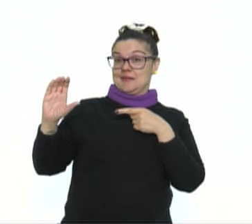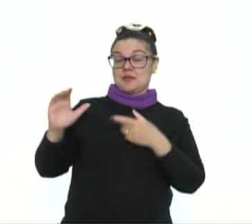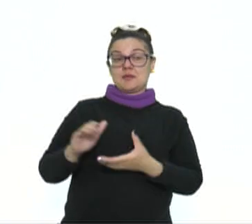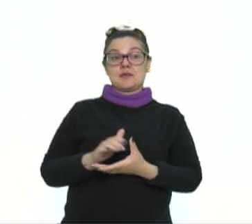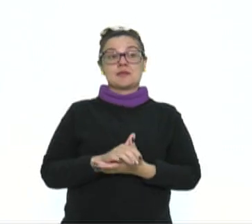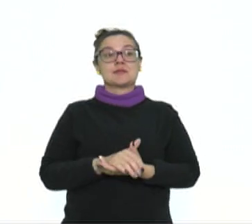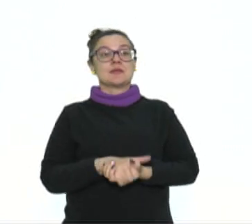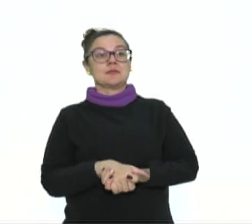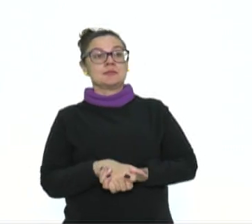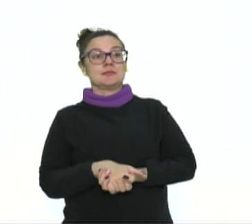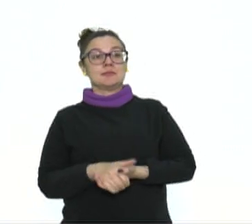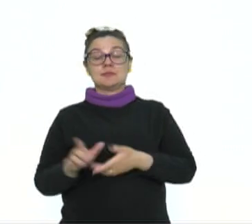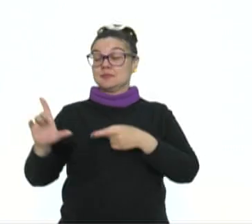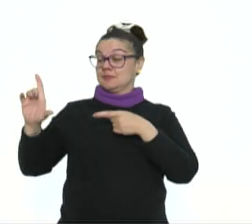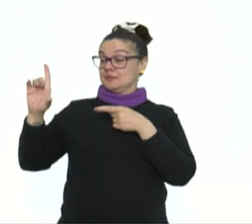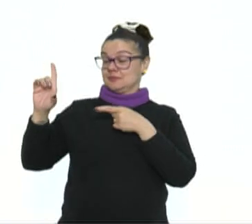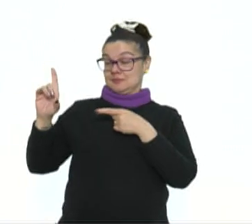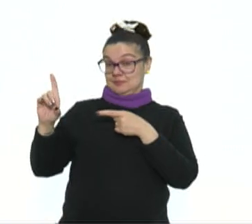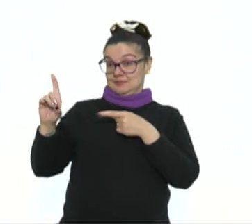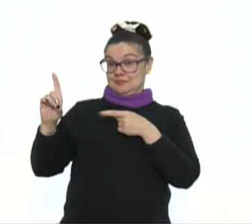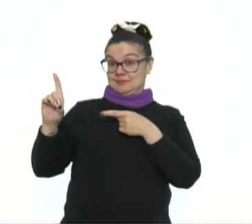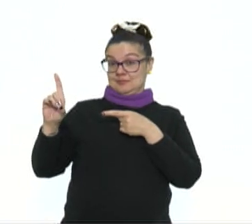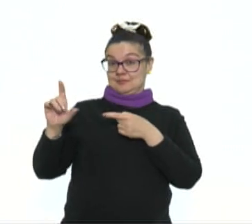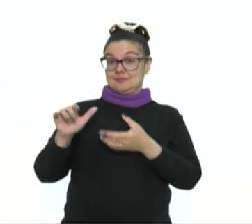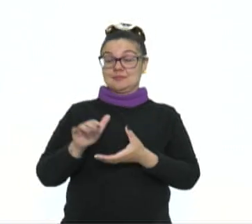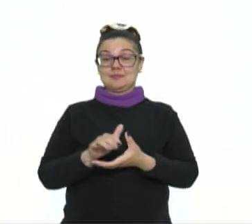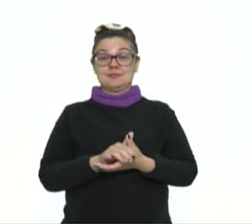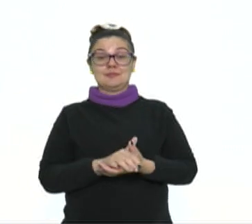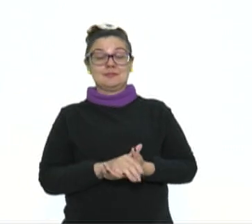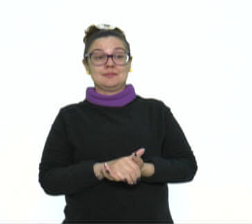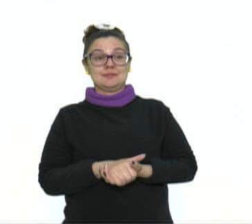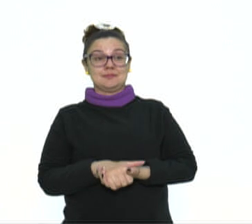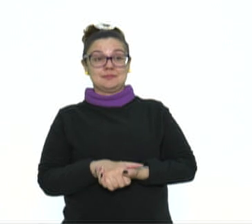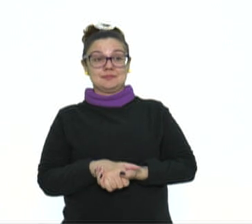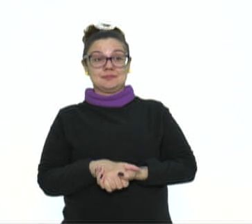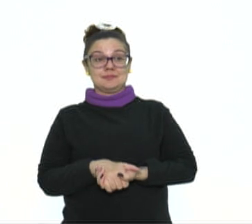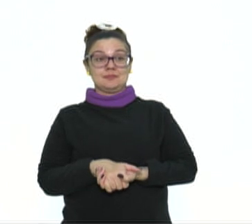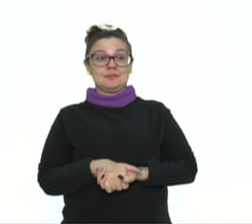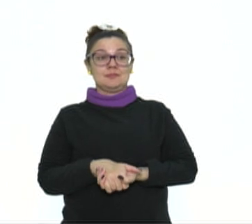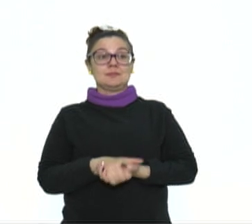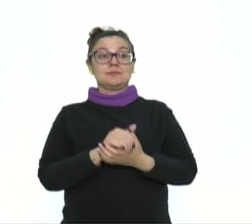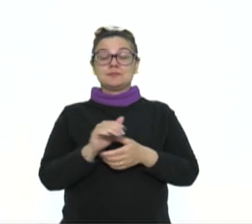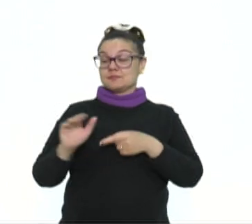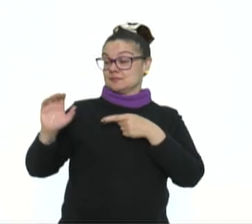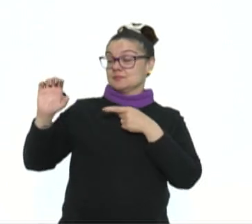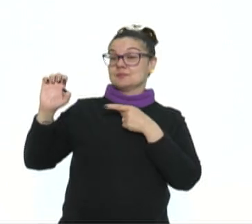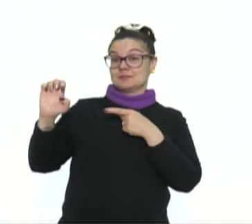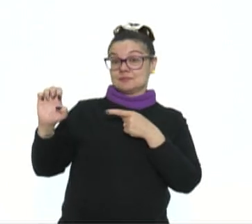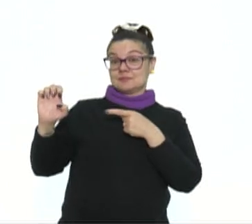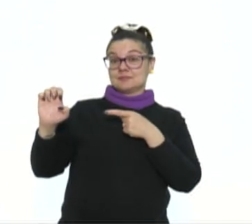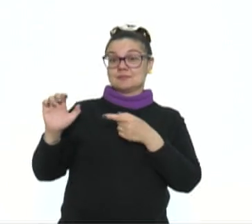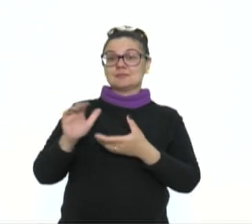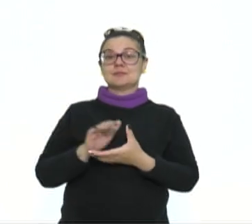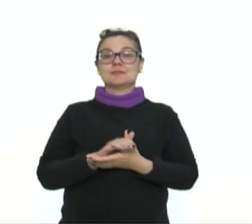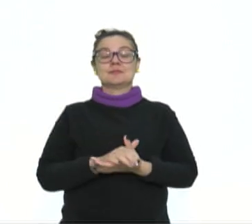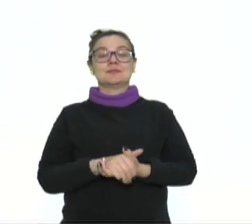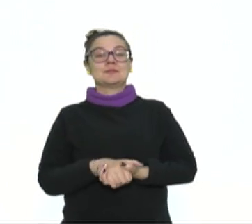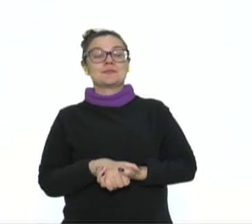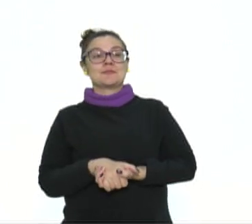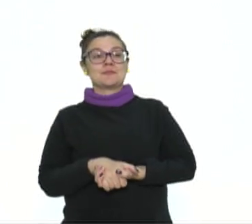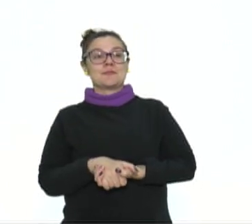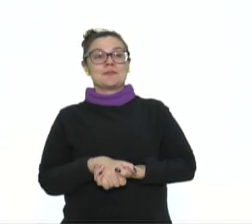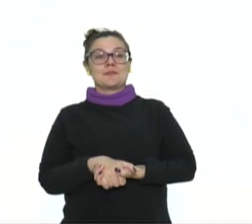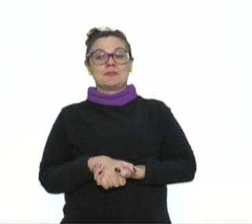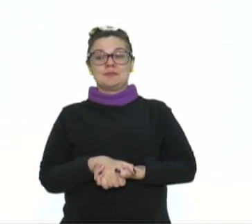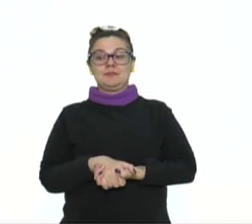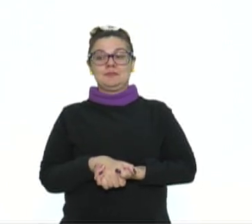cumpri-las integralmente, criadas pelo homem que concede a si mesmo a lei a qual deve se submeter, ou cumpridas por aqueles que